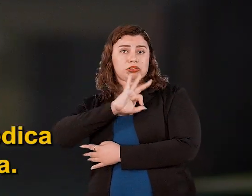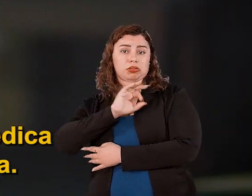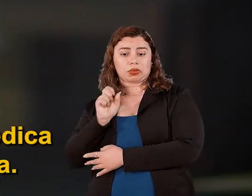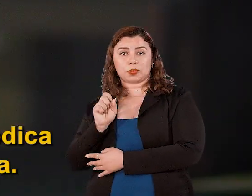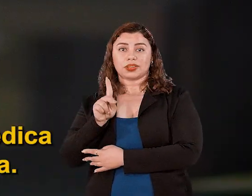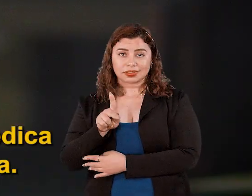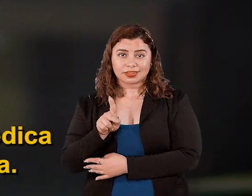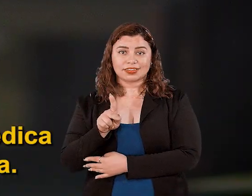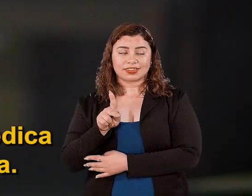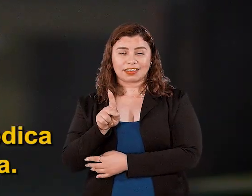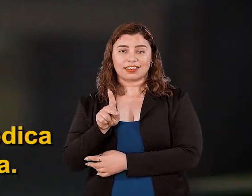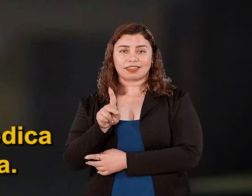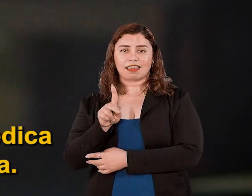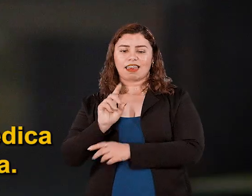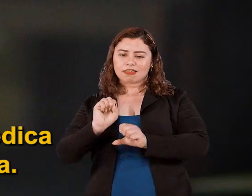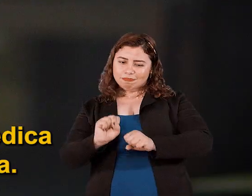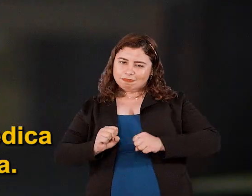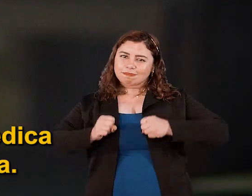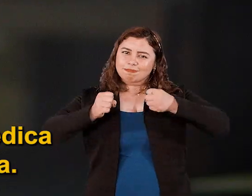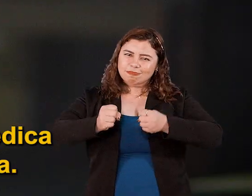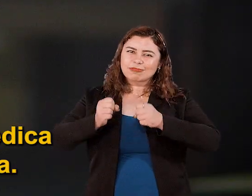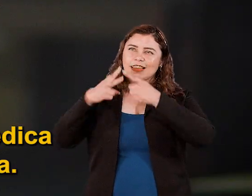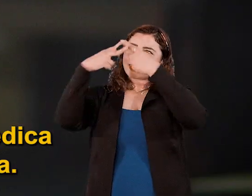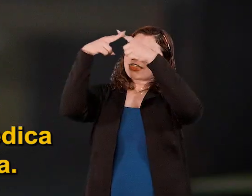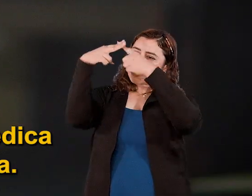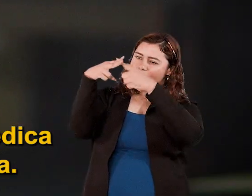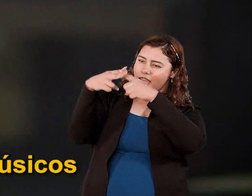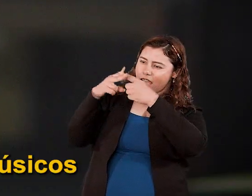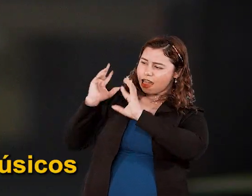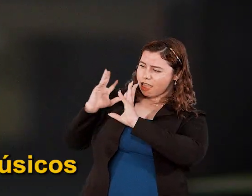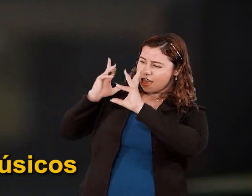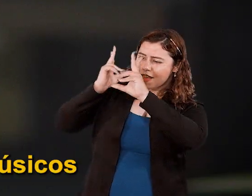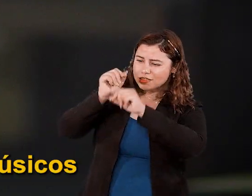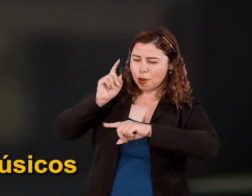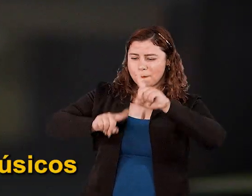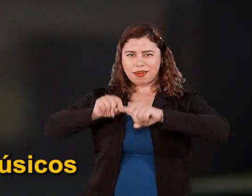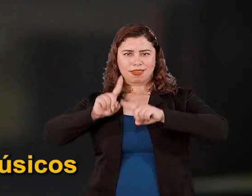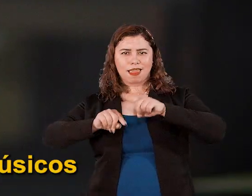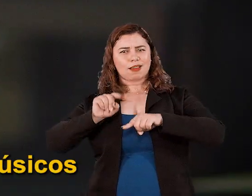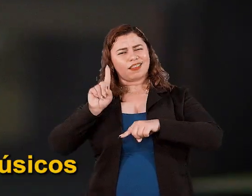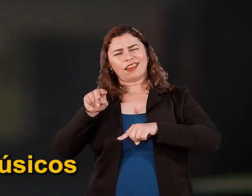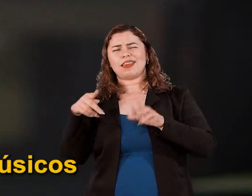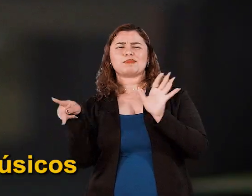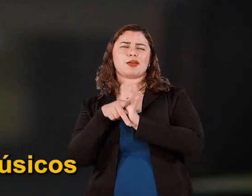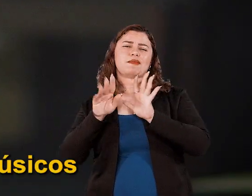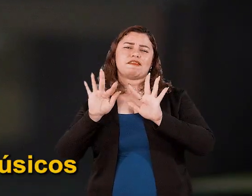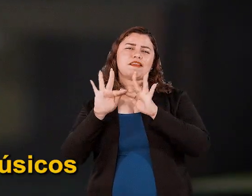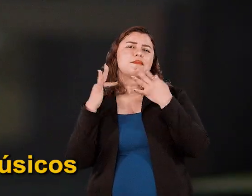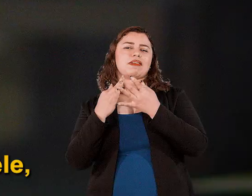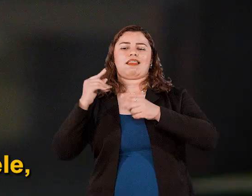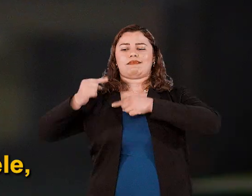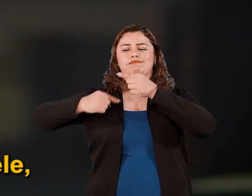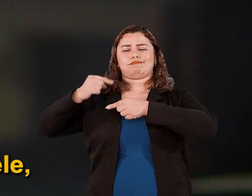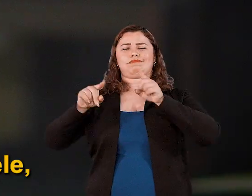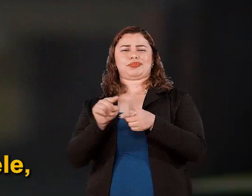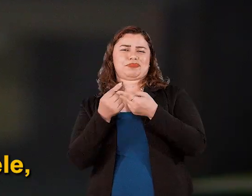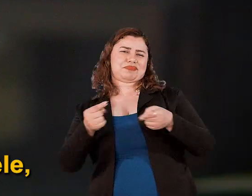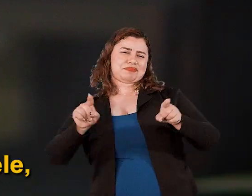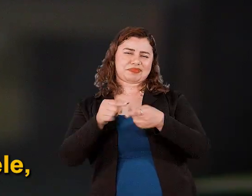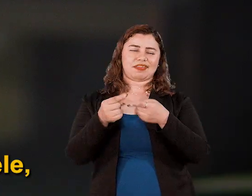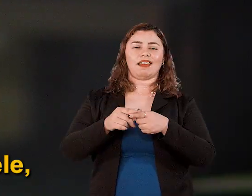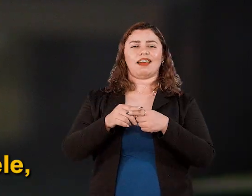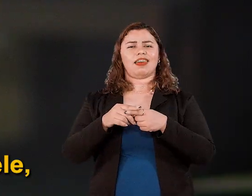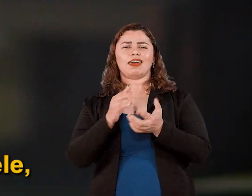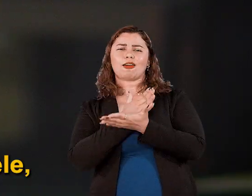se aposenta, ele se dedica a revisar as coisas que ele tinha. Ele é violonista de uma família de músicos e ele começou a publicar